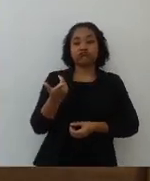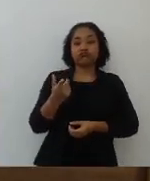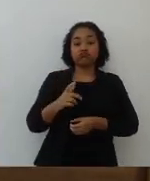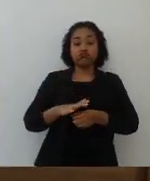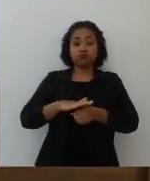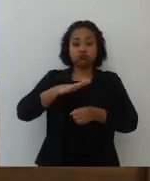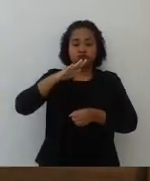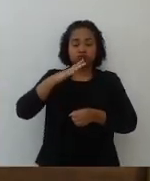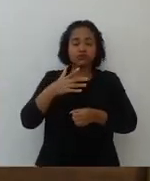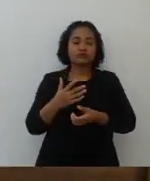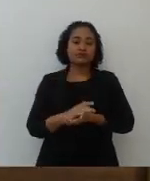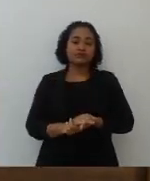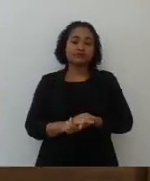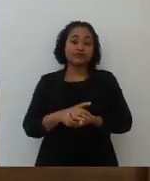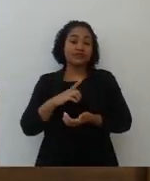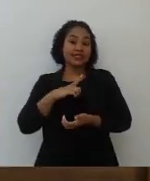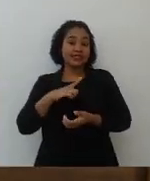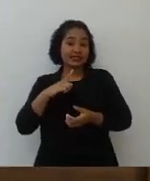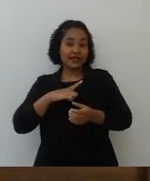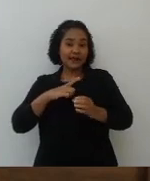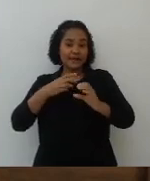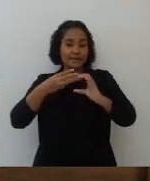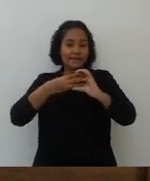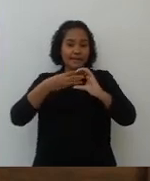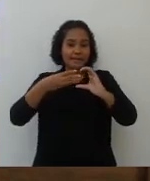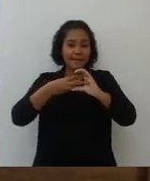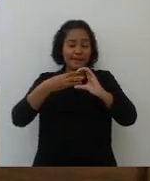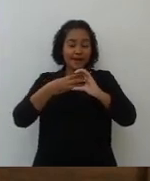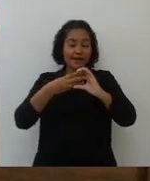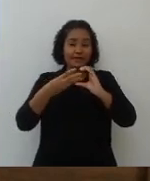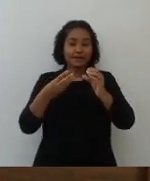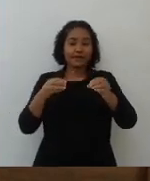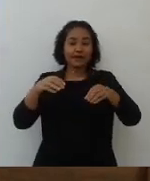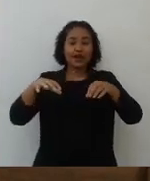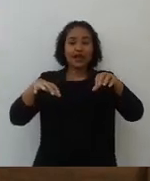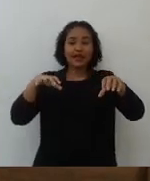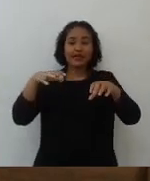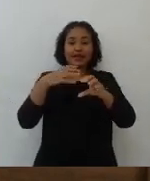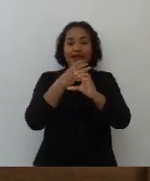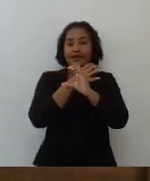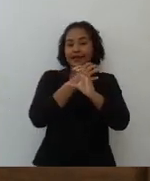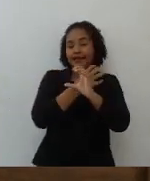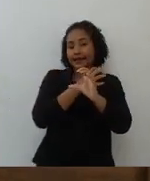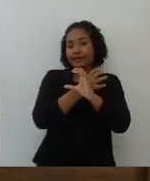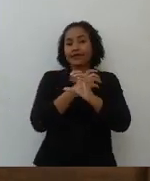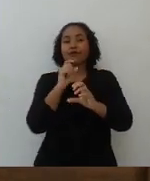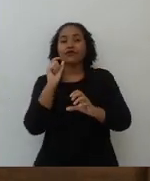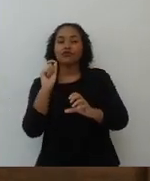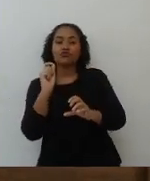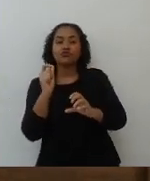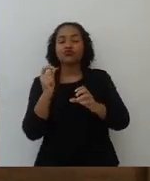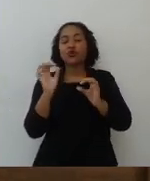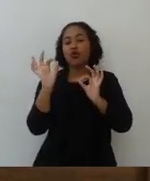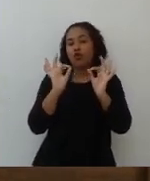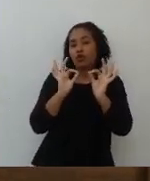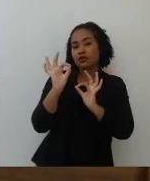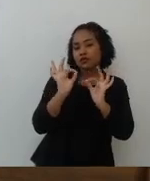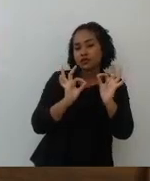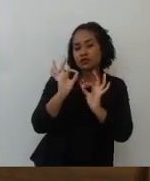tá? E temos o citoesqueleto, o nome ele já associa, né? Você já pode lembrar, citoesqueleto, lembra esqueleto,